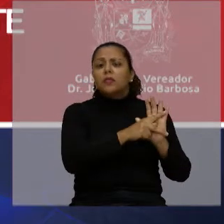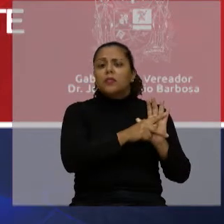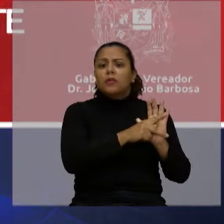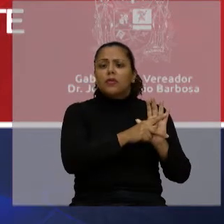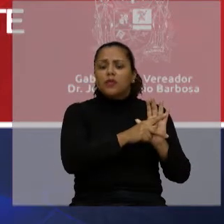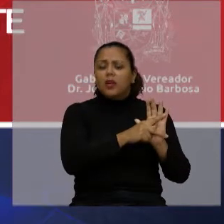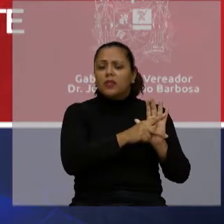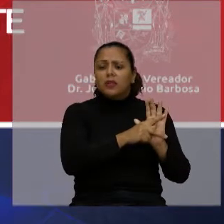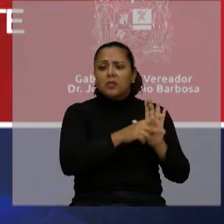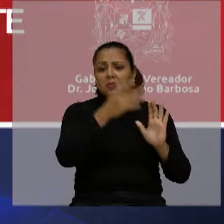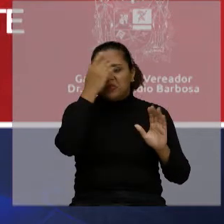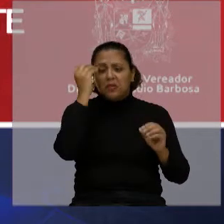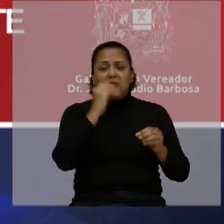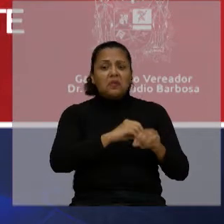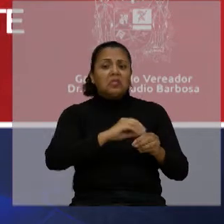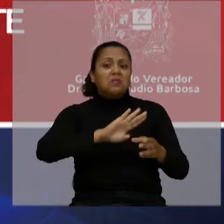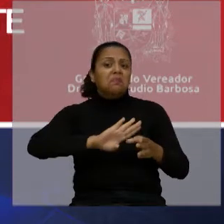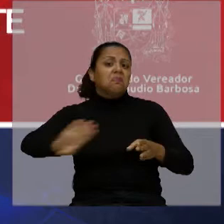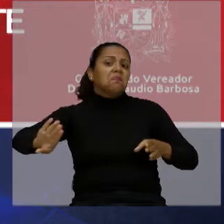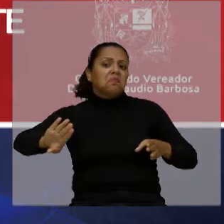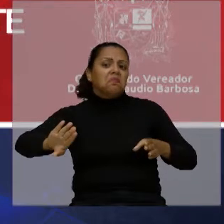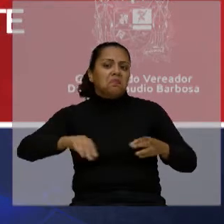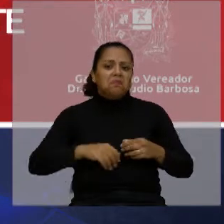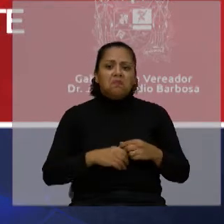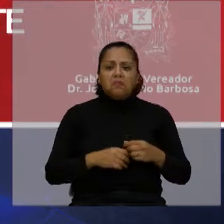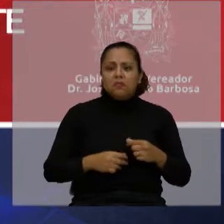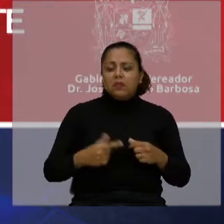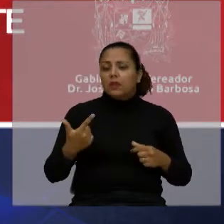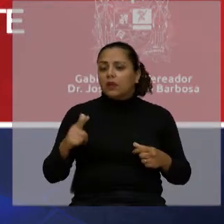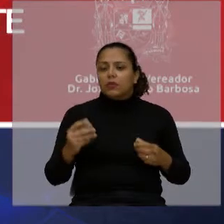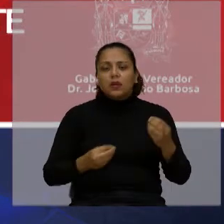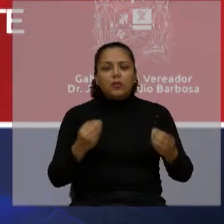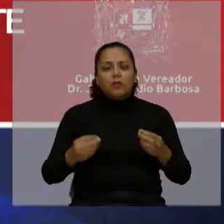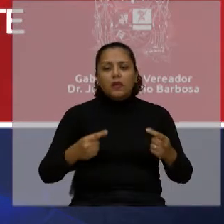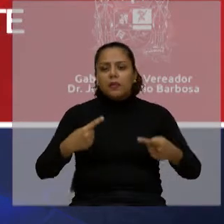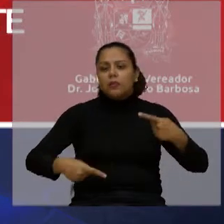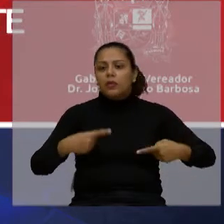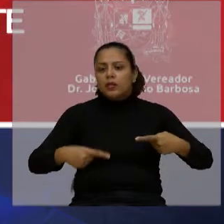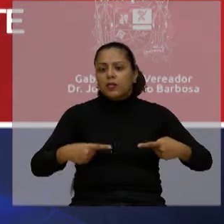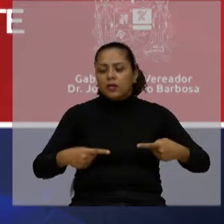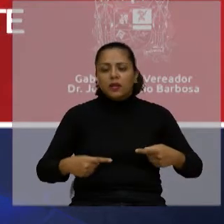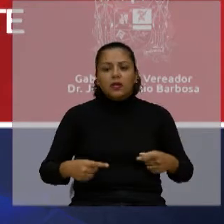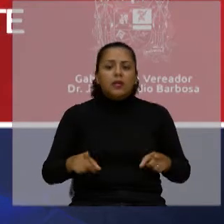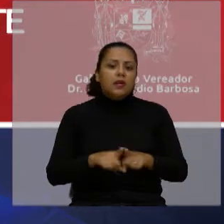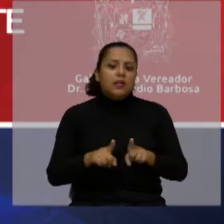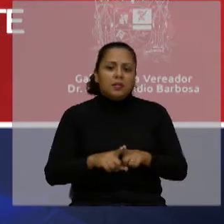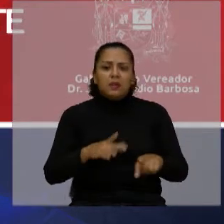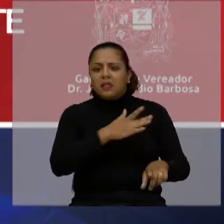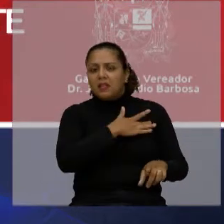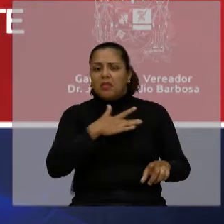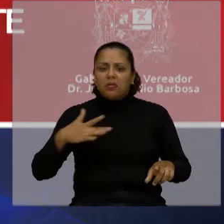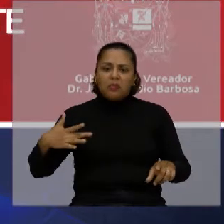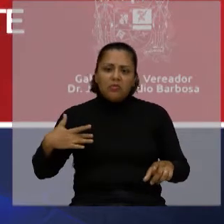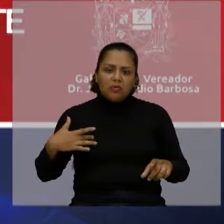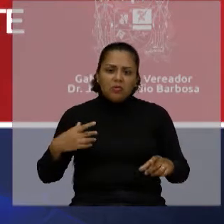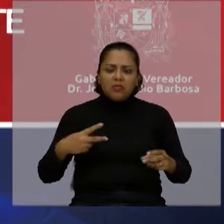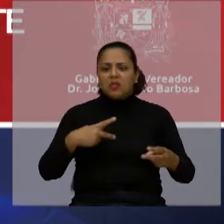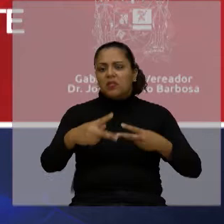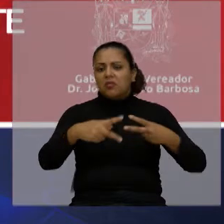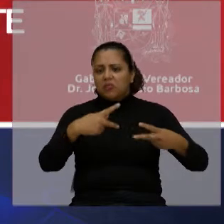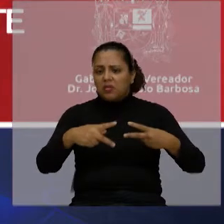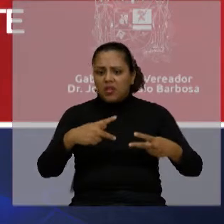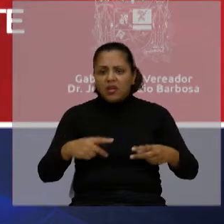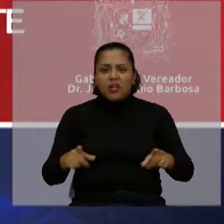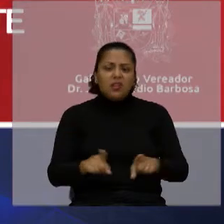nosso projeto. Assim não dá para fazer política e assim não dá para fazer saúde nessa cidade e nesse país. O que eu estou mostrando aqui é